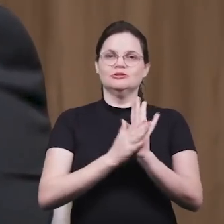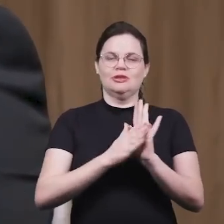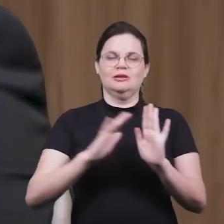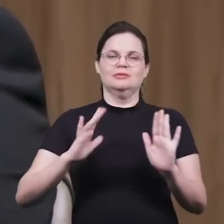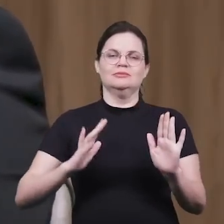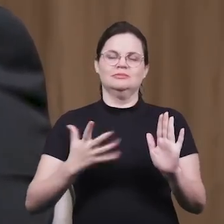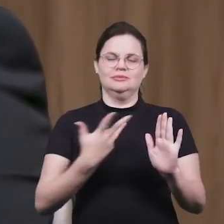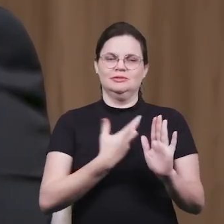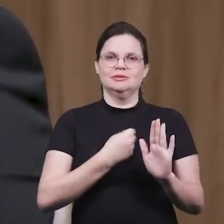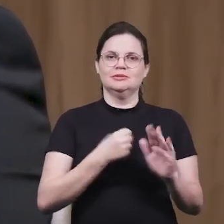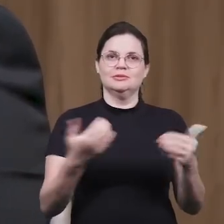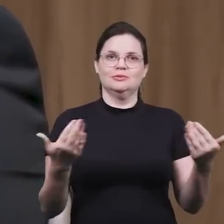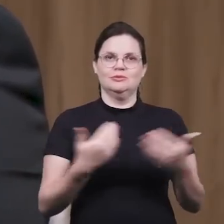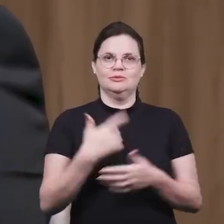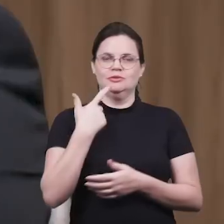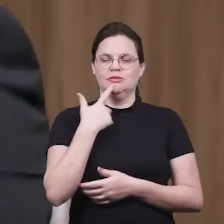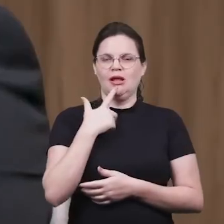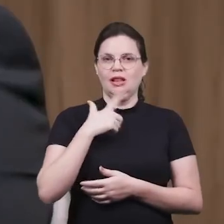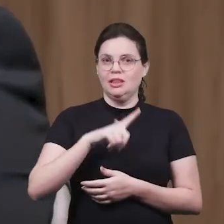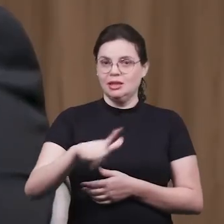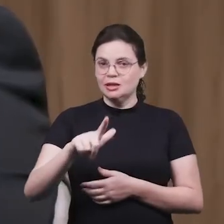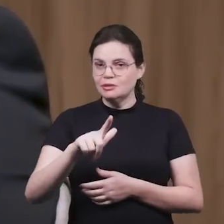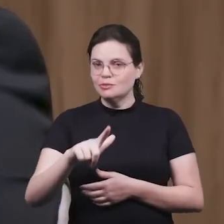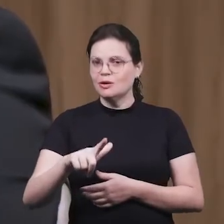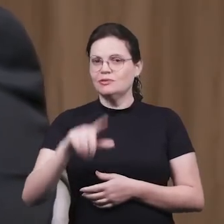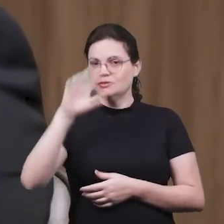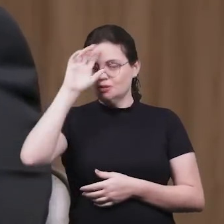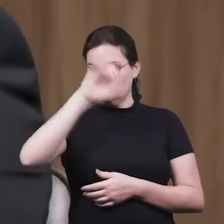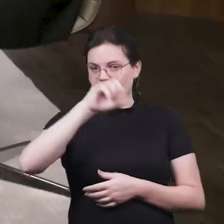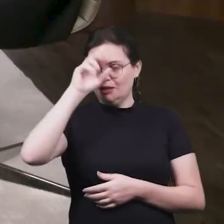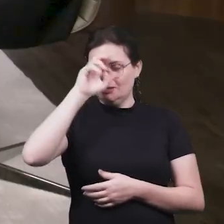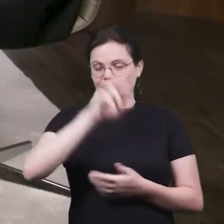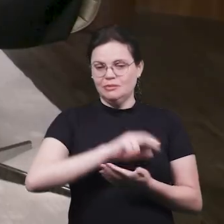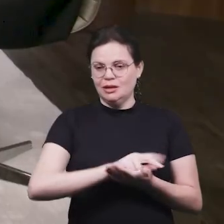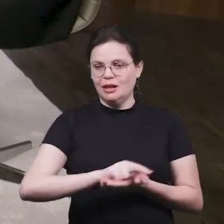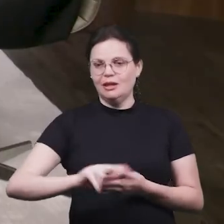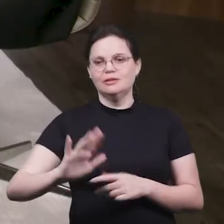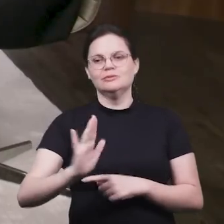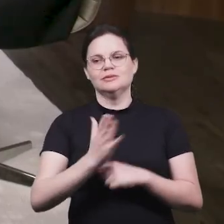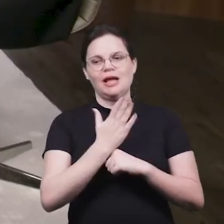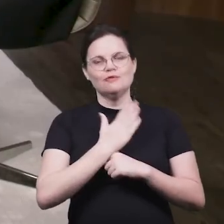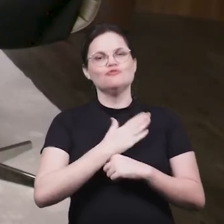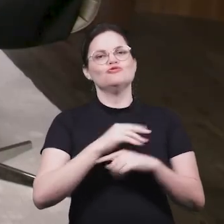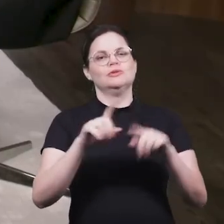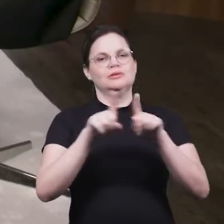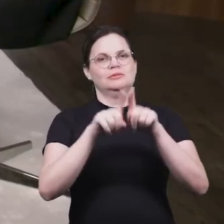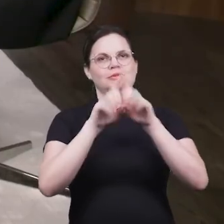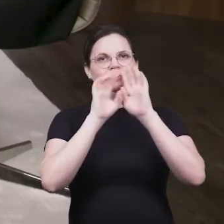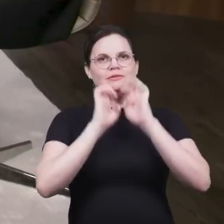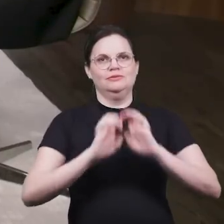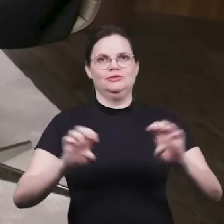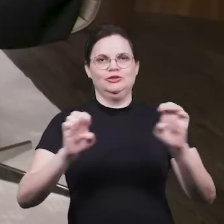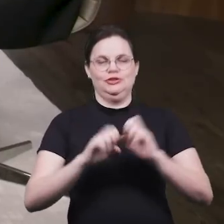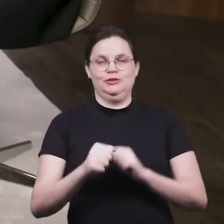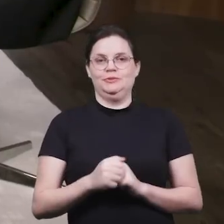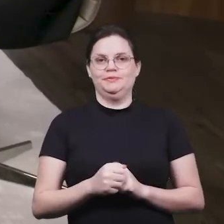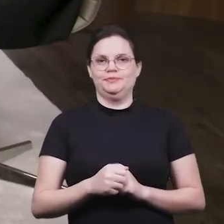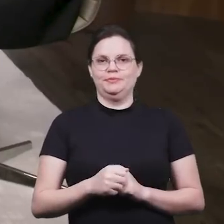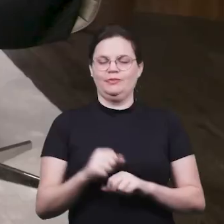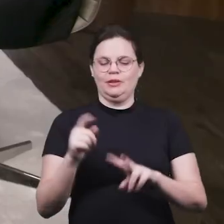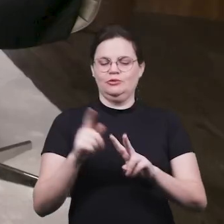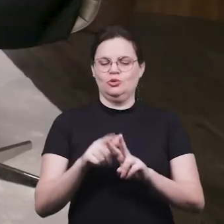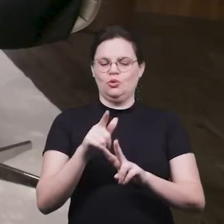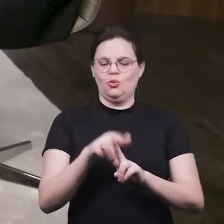hoje a língua ela ajuda a alcançar também esses grupos. Se eu pudesse dar uns 2 conselhos para os